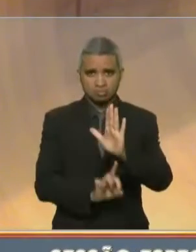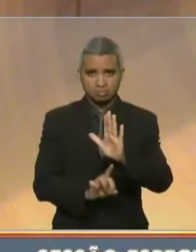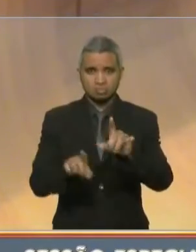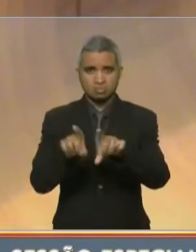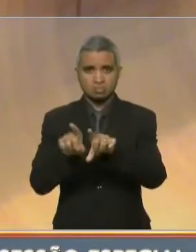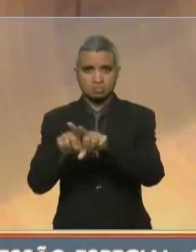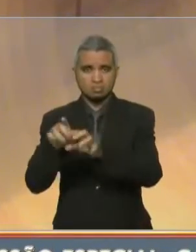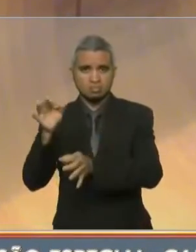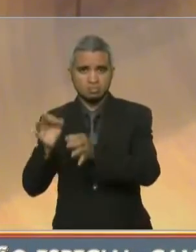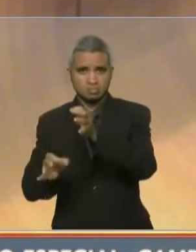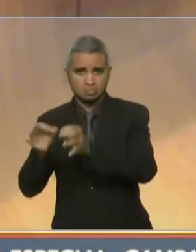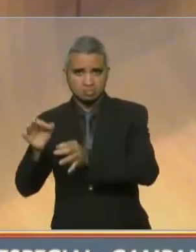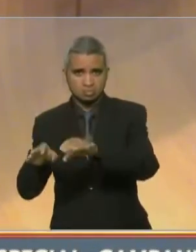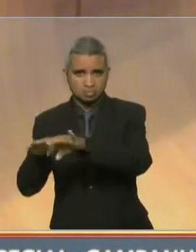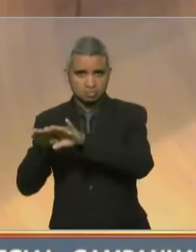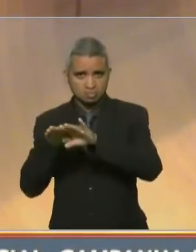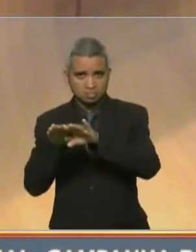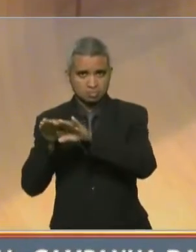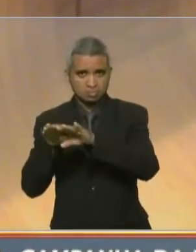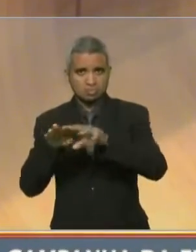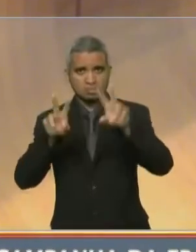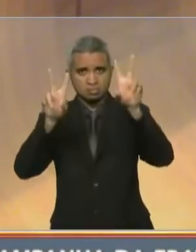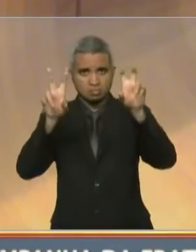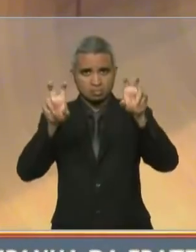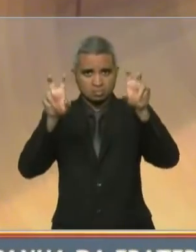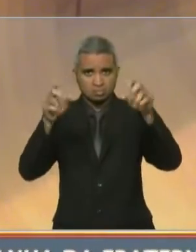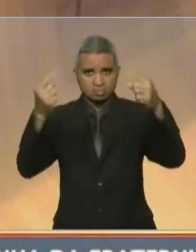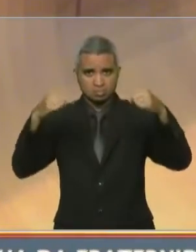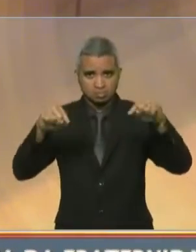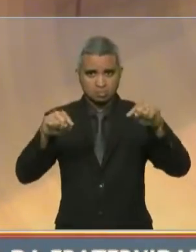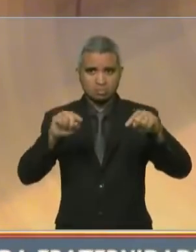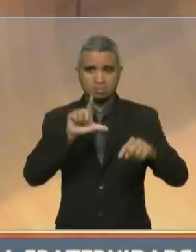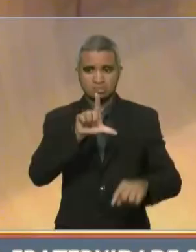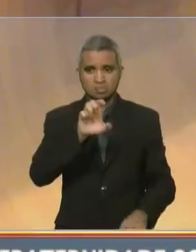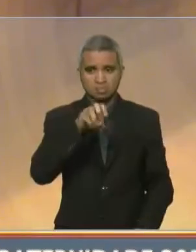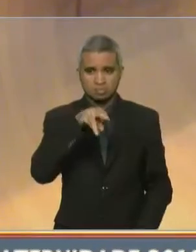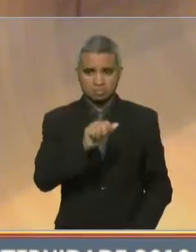justiça. Tema e lema da campanha da fraternidade